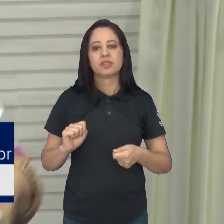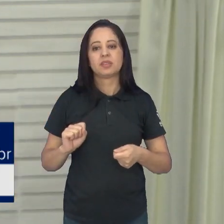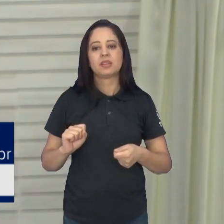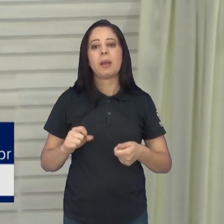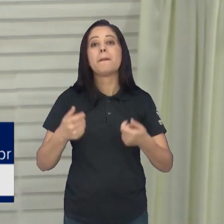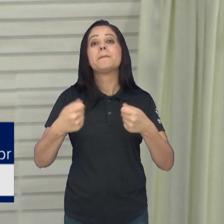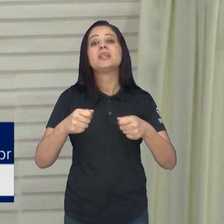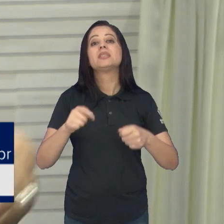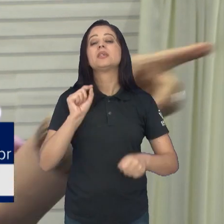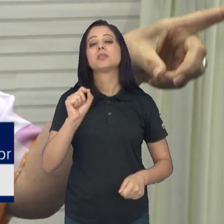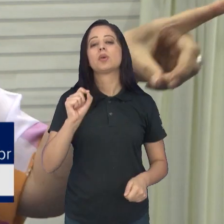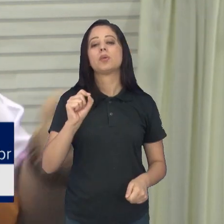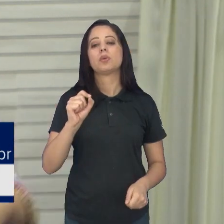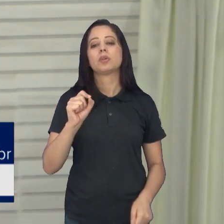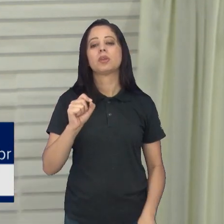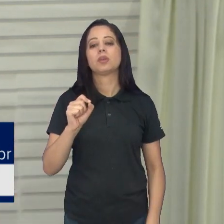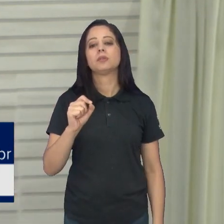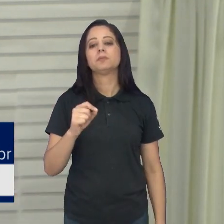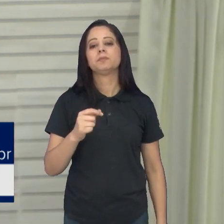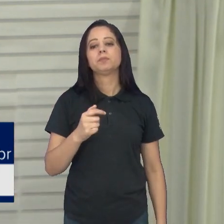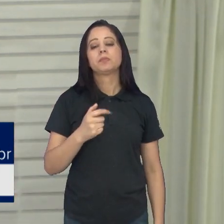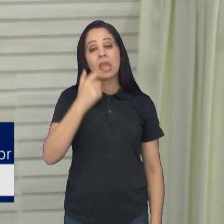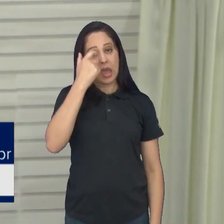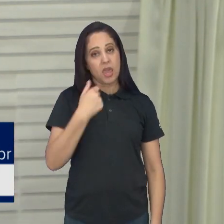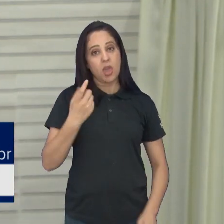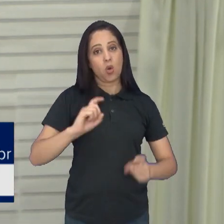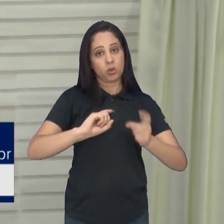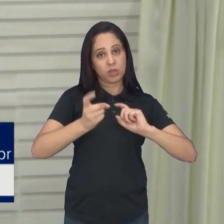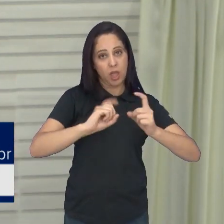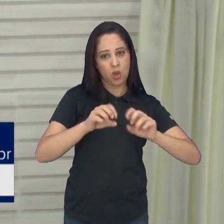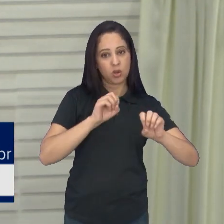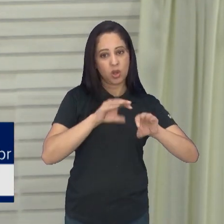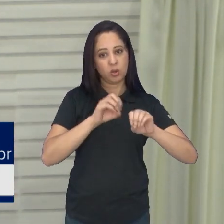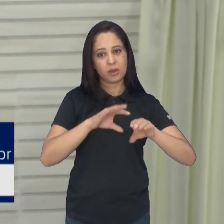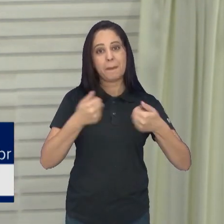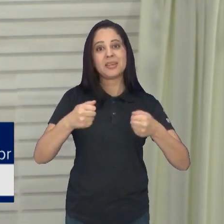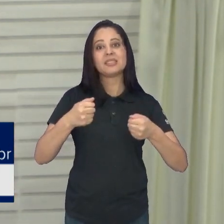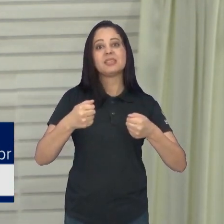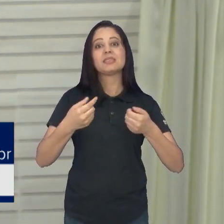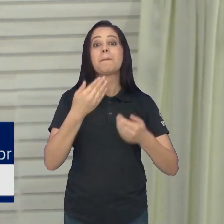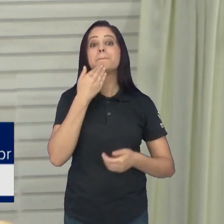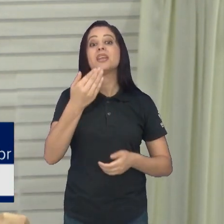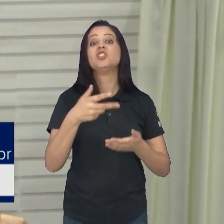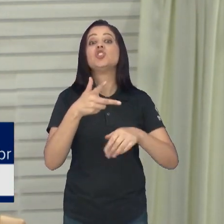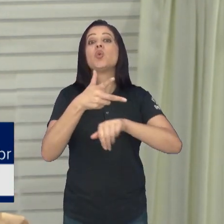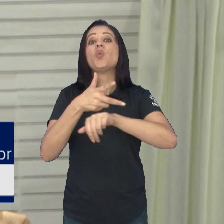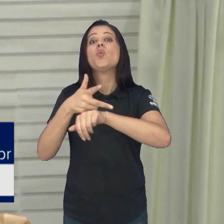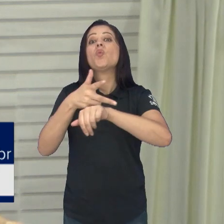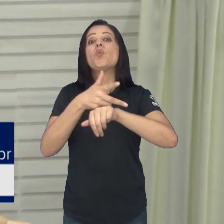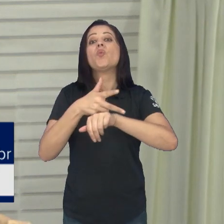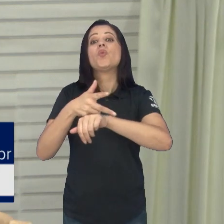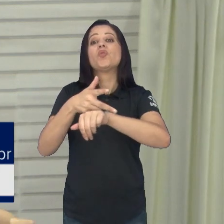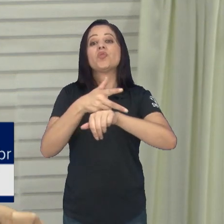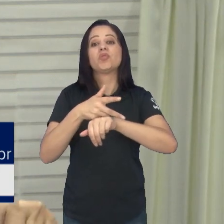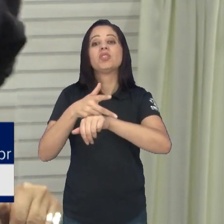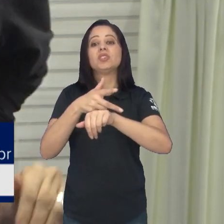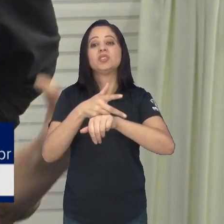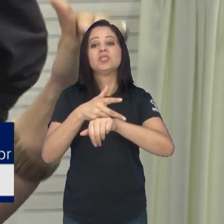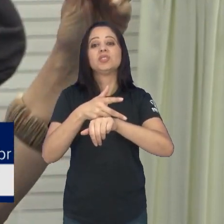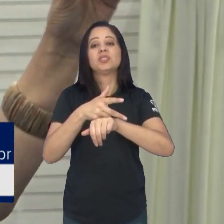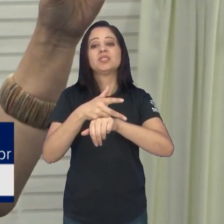na reunião, estive presente na reunião da educação, o vídeo. Porque o vídeo